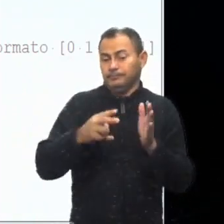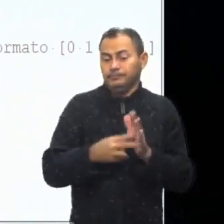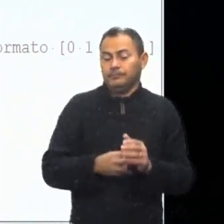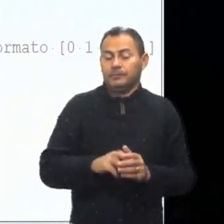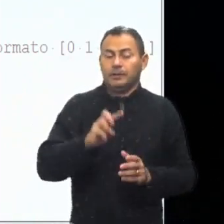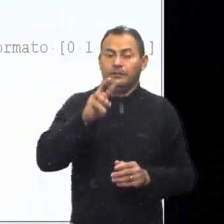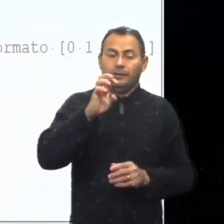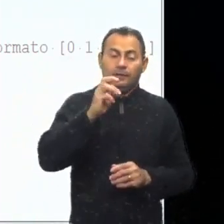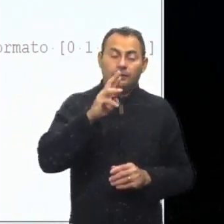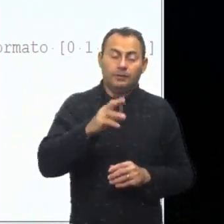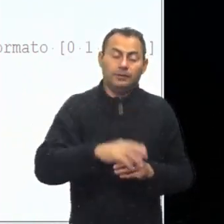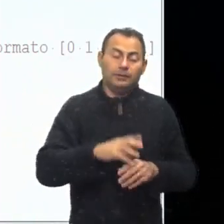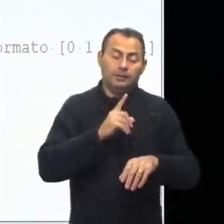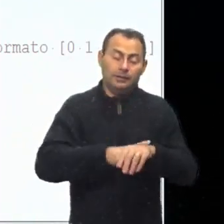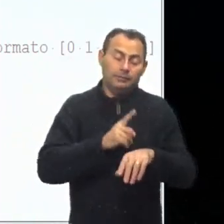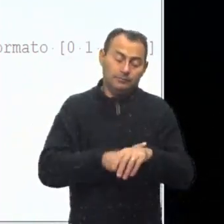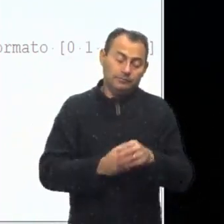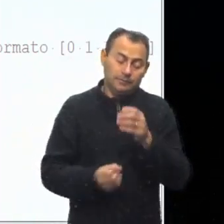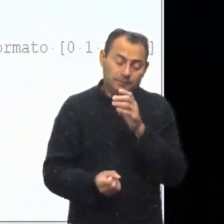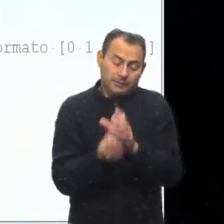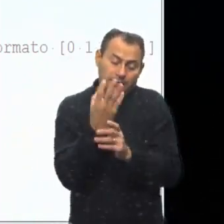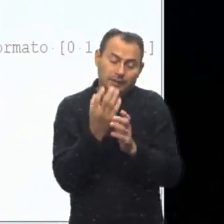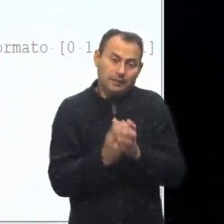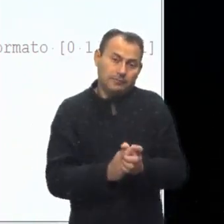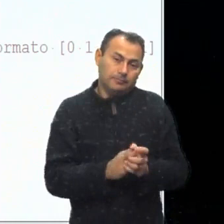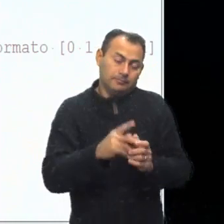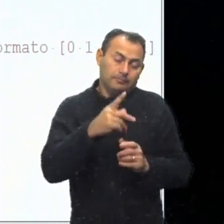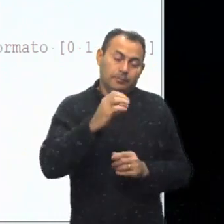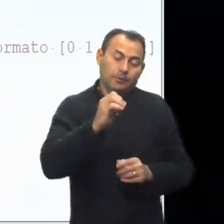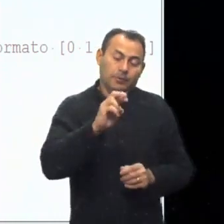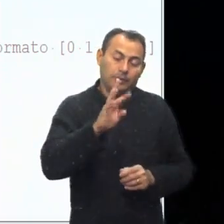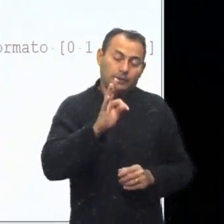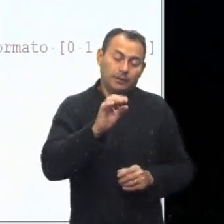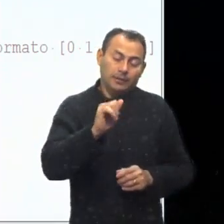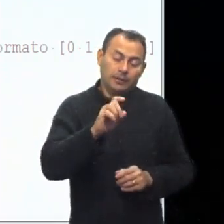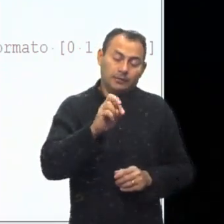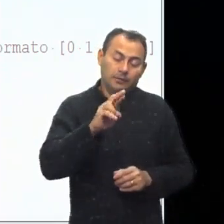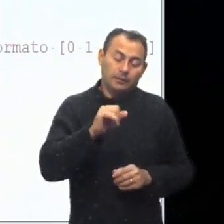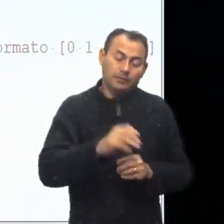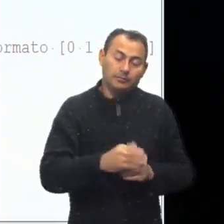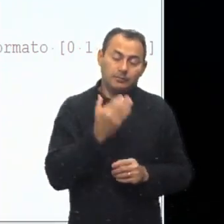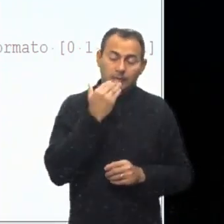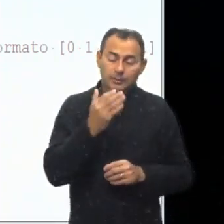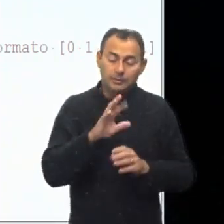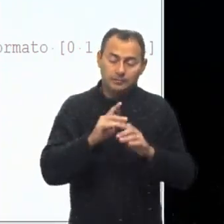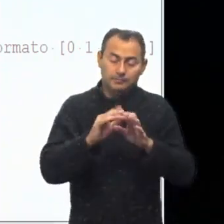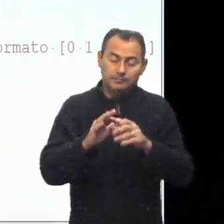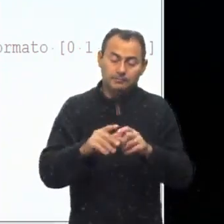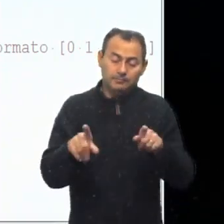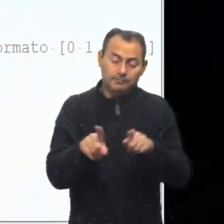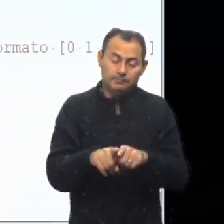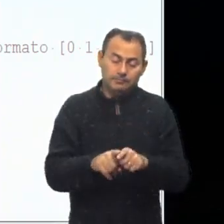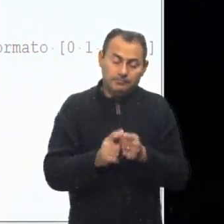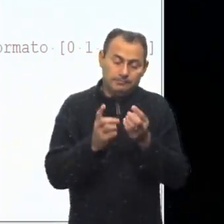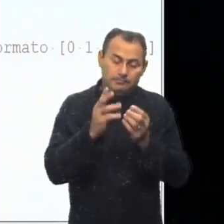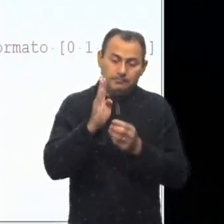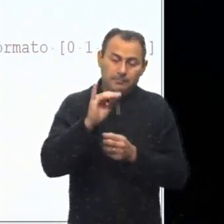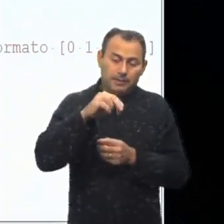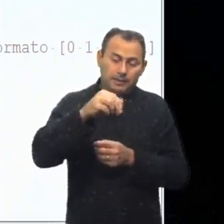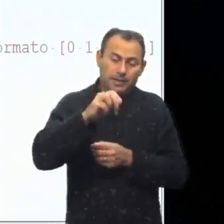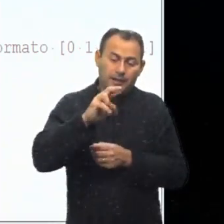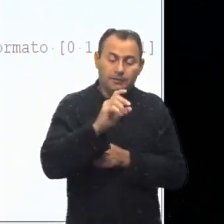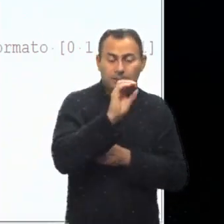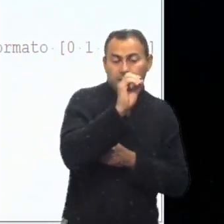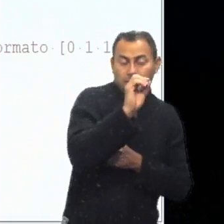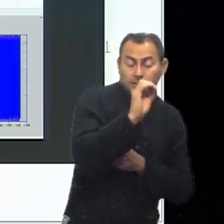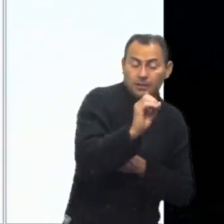o vetor de tempo, vai criar a portadora e pedir para que você digite a sequência binária.